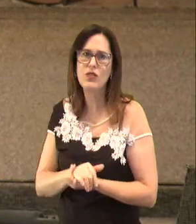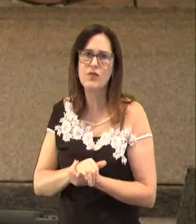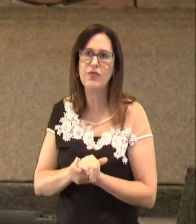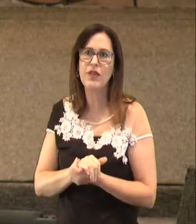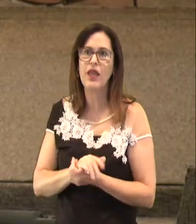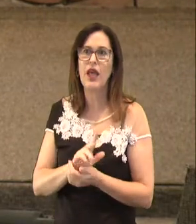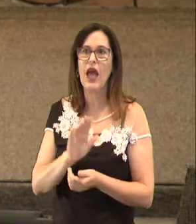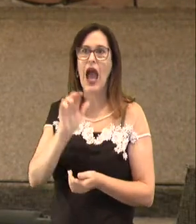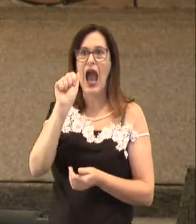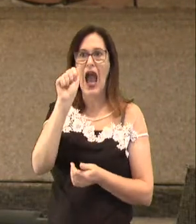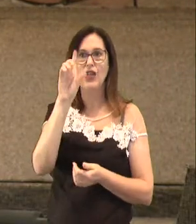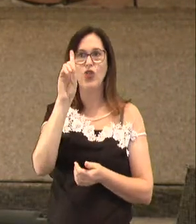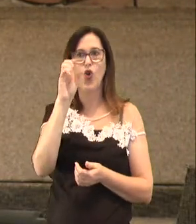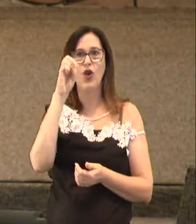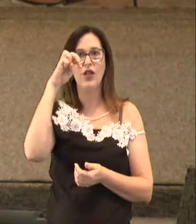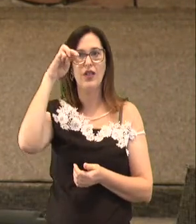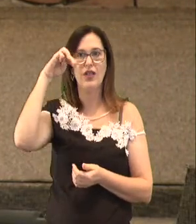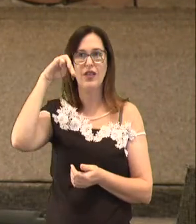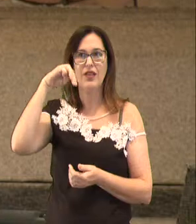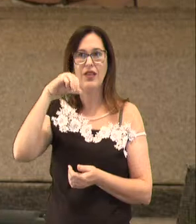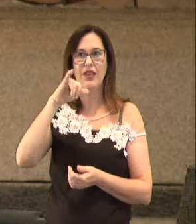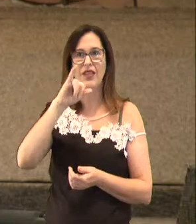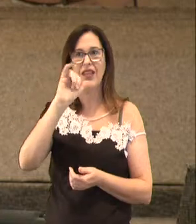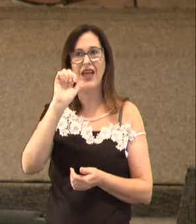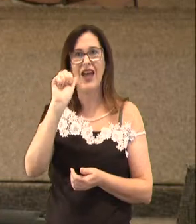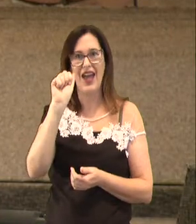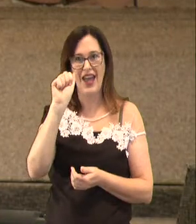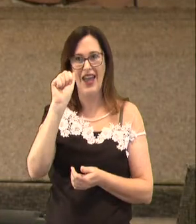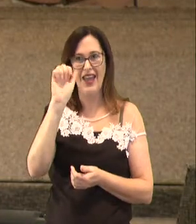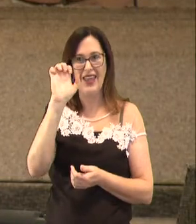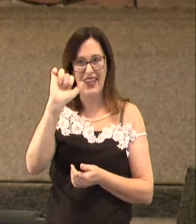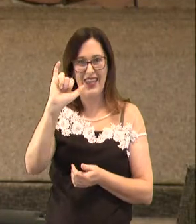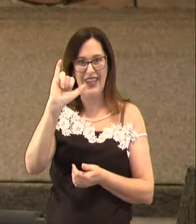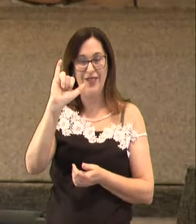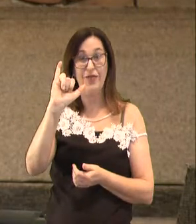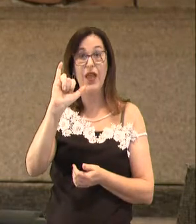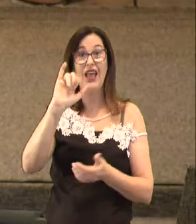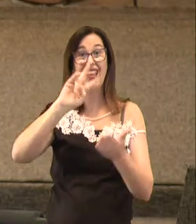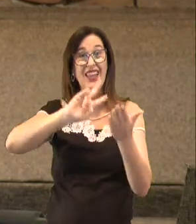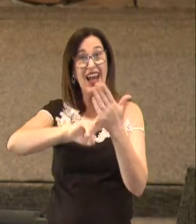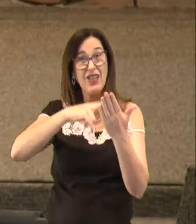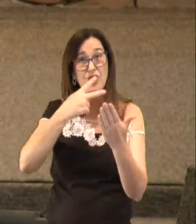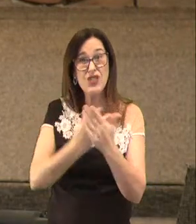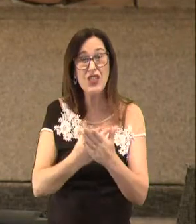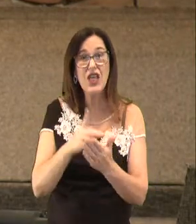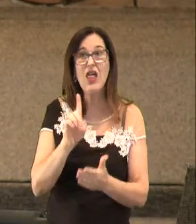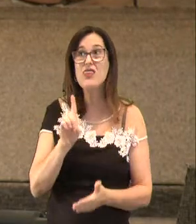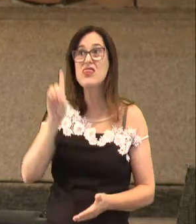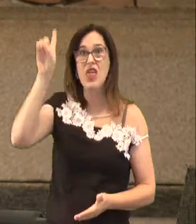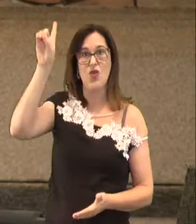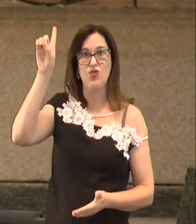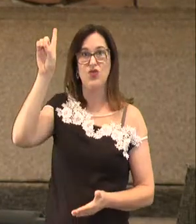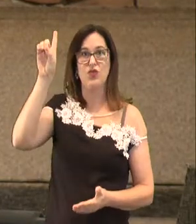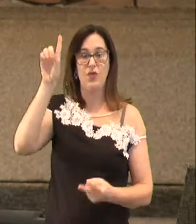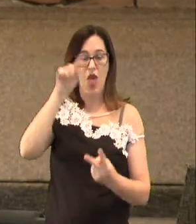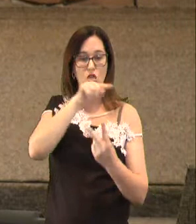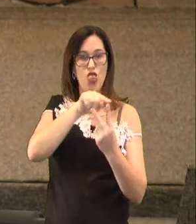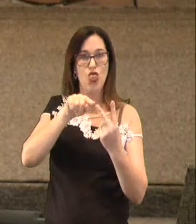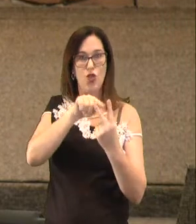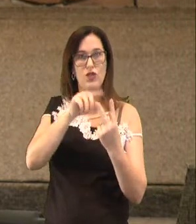também Adonai, que nas nossas Bíblias costuma vir traduzido como Deus. Essas eram as duas